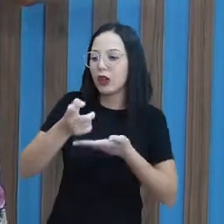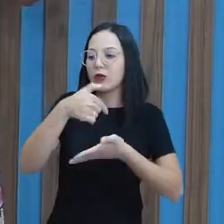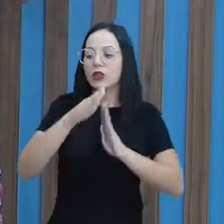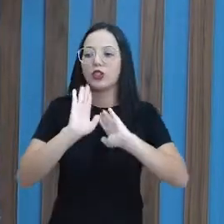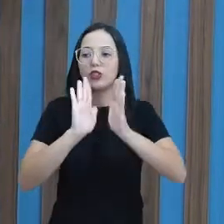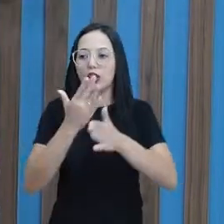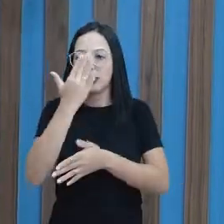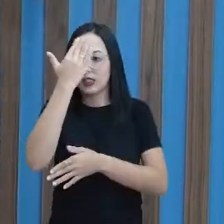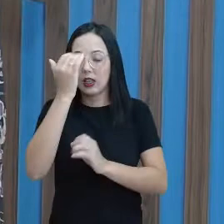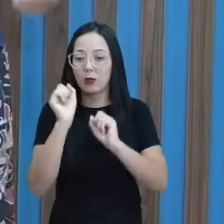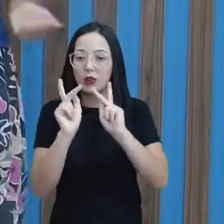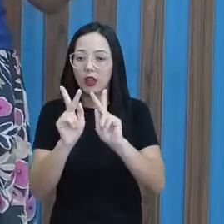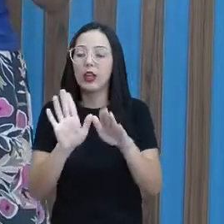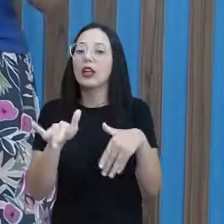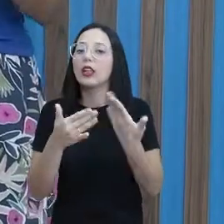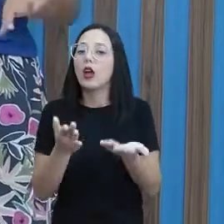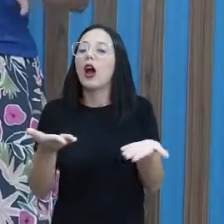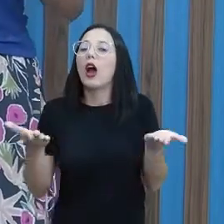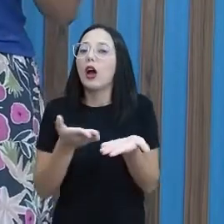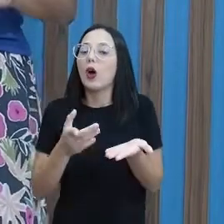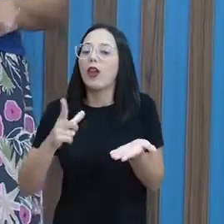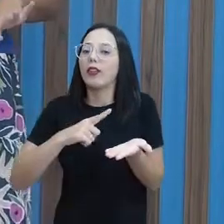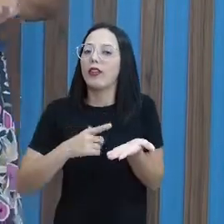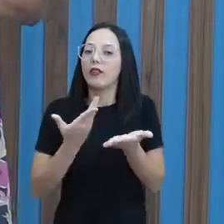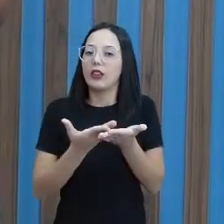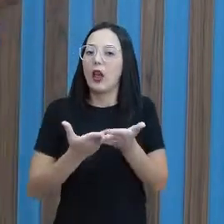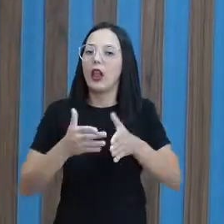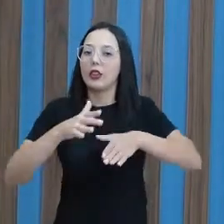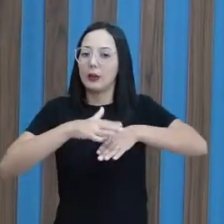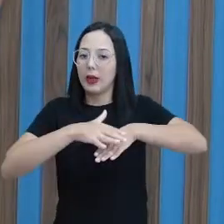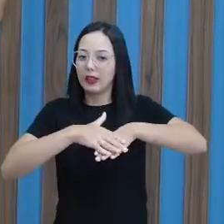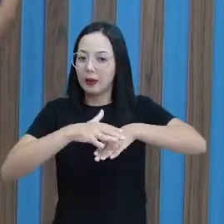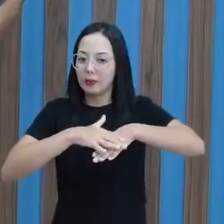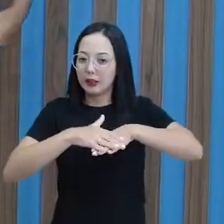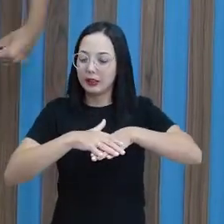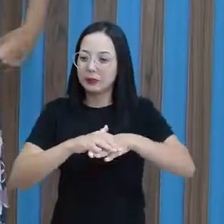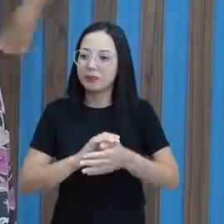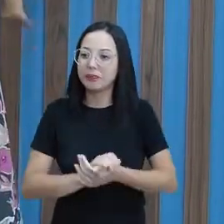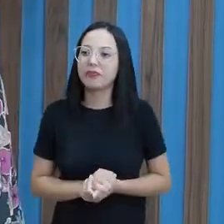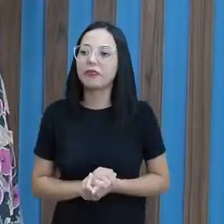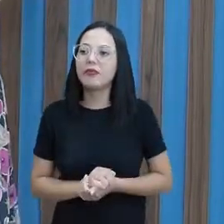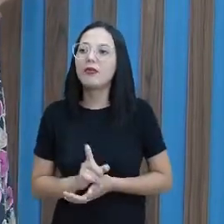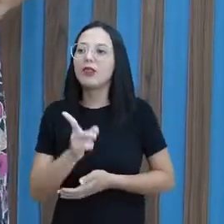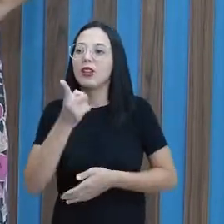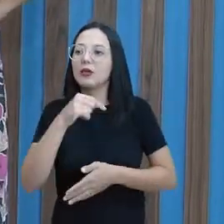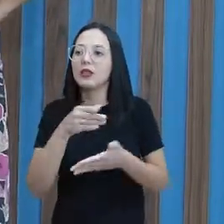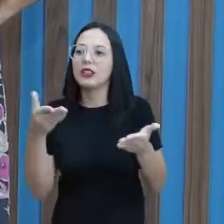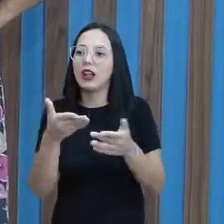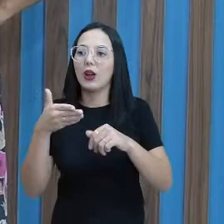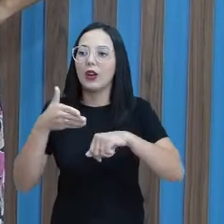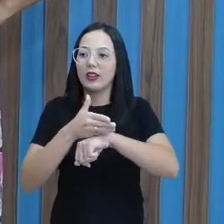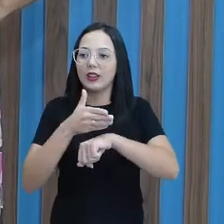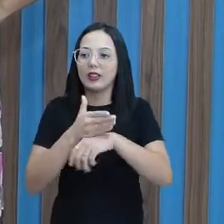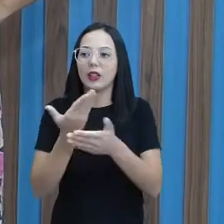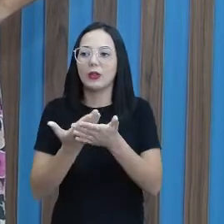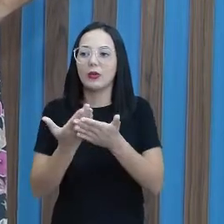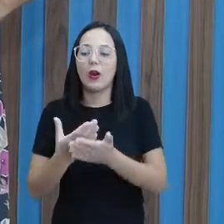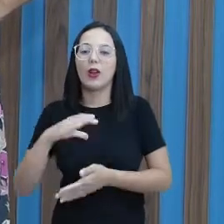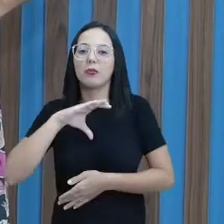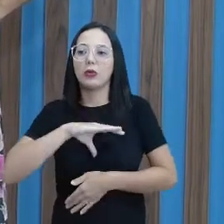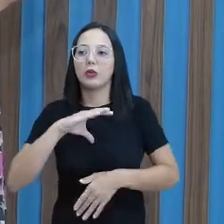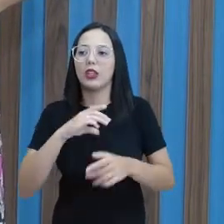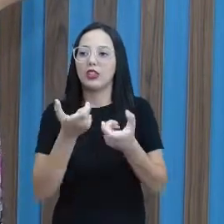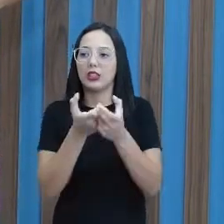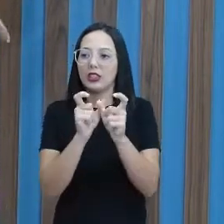sabendo. Então, vocês vieram agora de uma aula de matemática, né? E aí vocês vão entrar numa aula de gramática, gente. Então